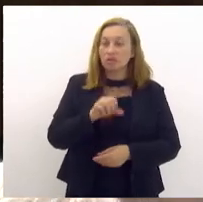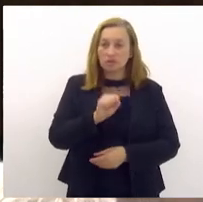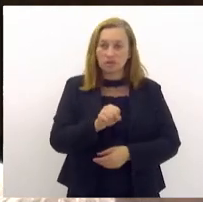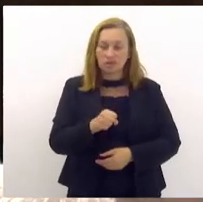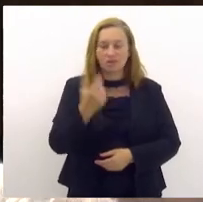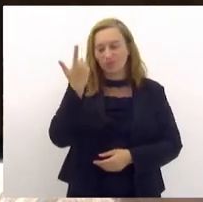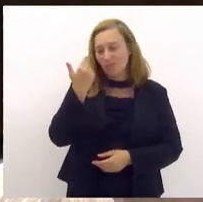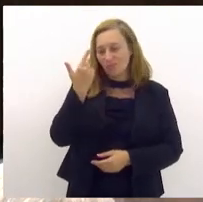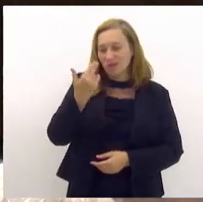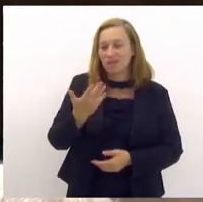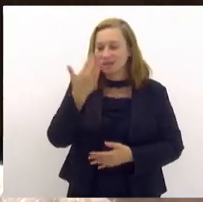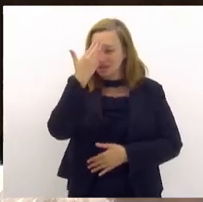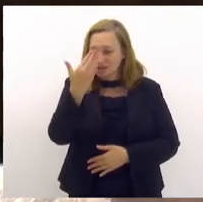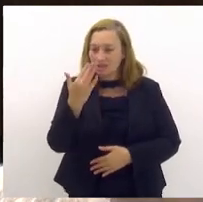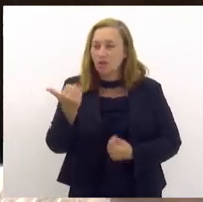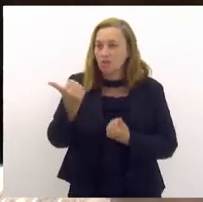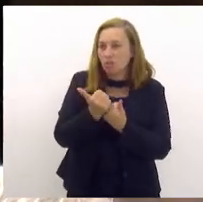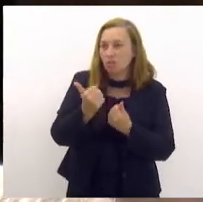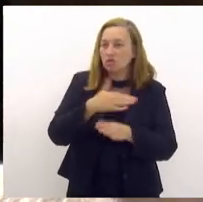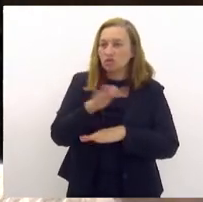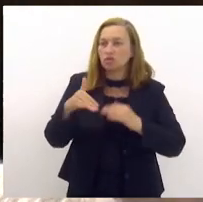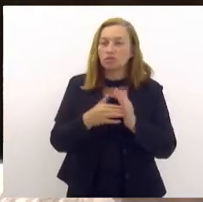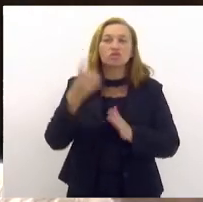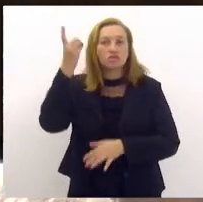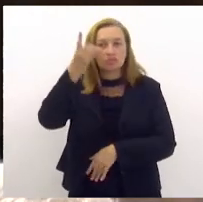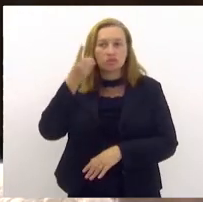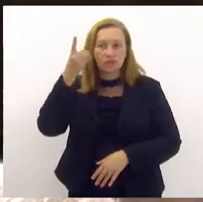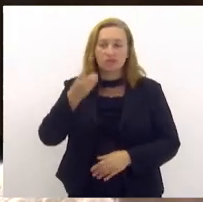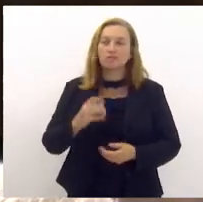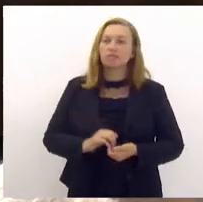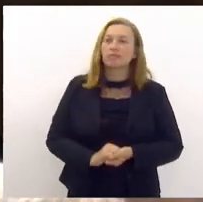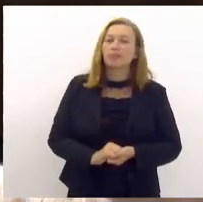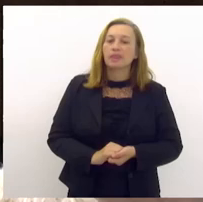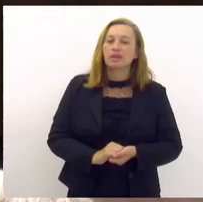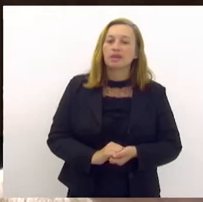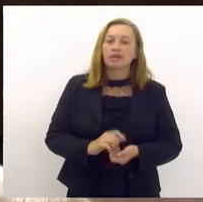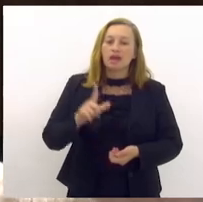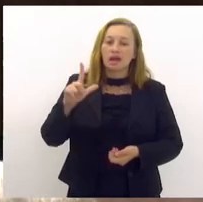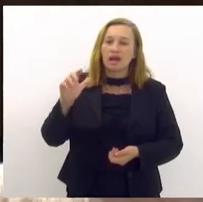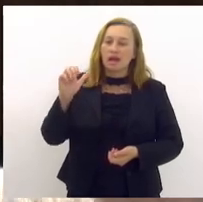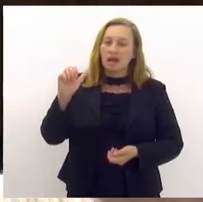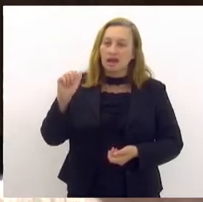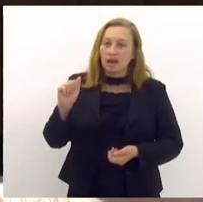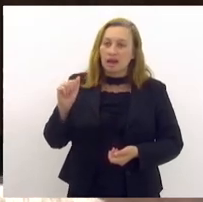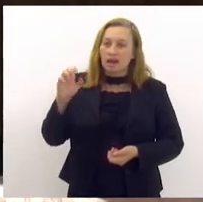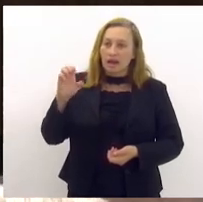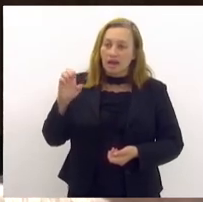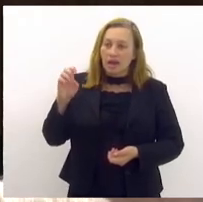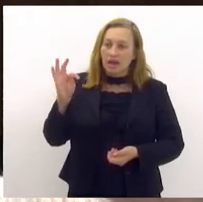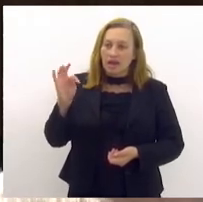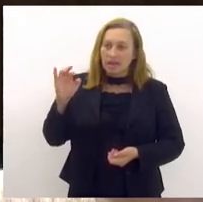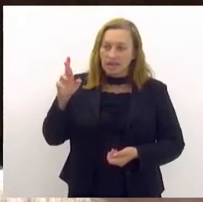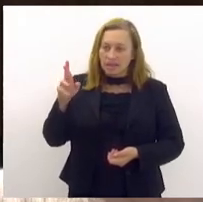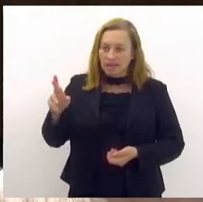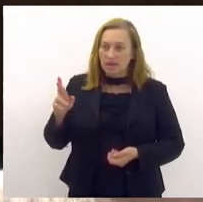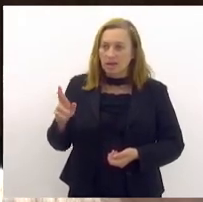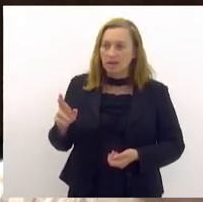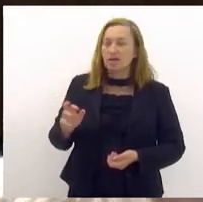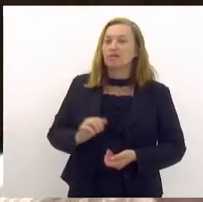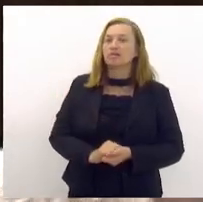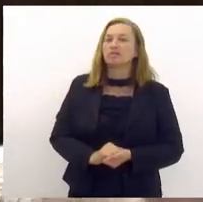favorável, naturalmente, agradecer o apoio de todos os deputados e deputadas. Laerte é uma cartunista